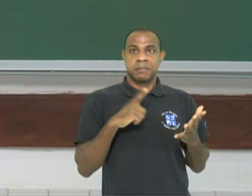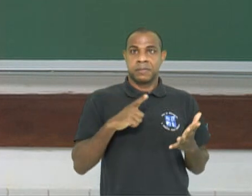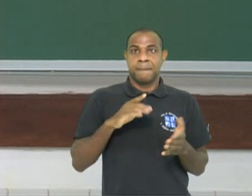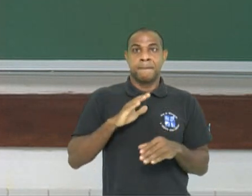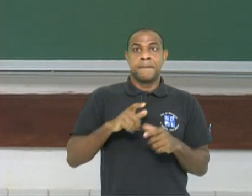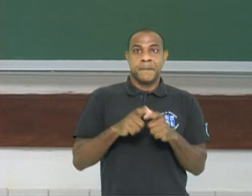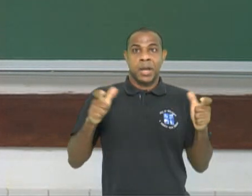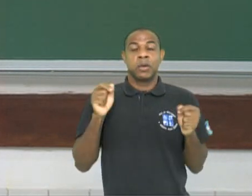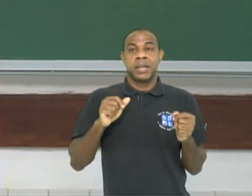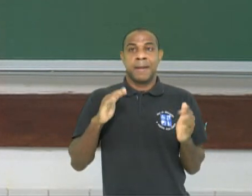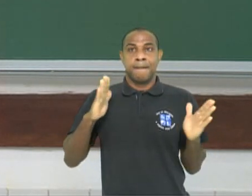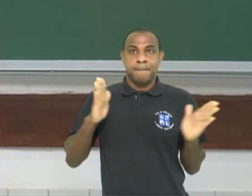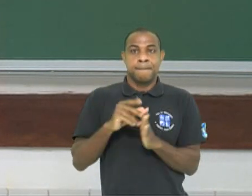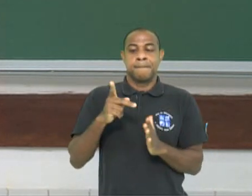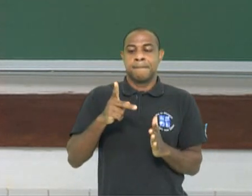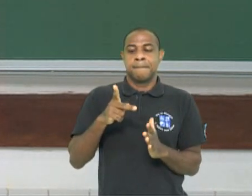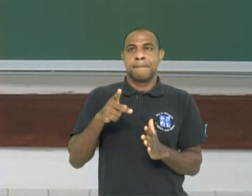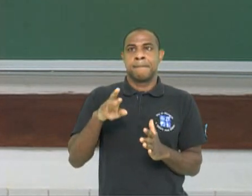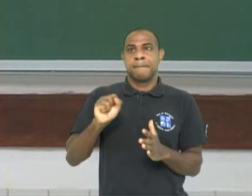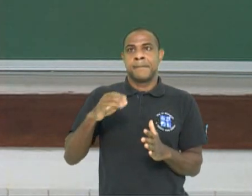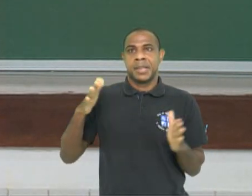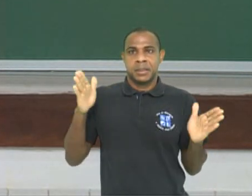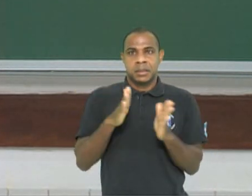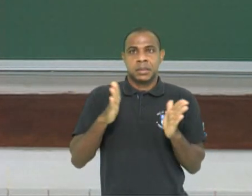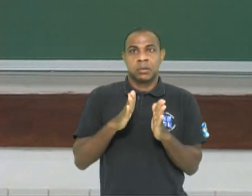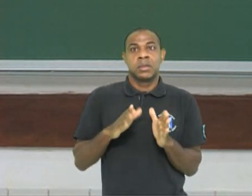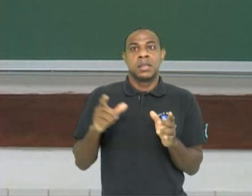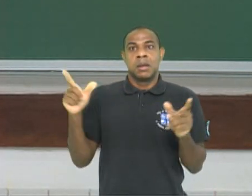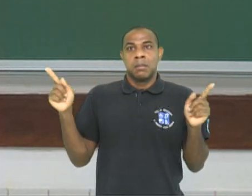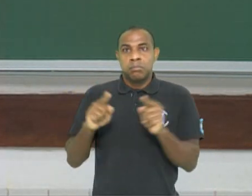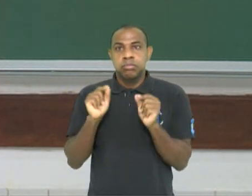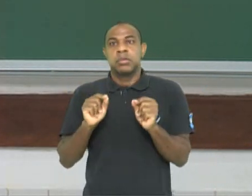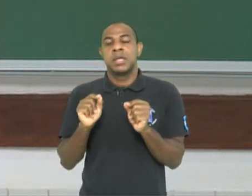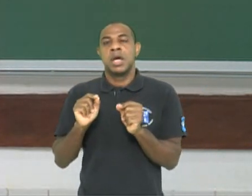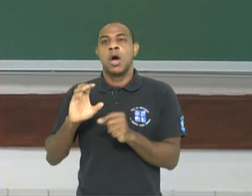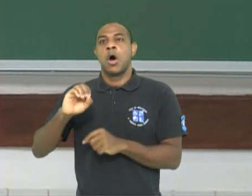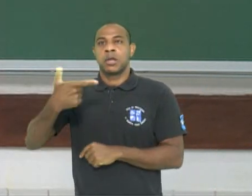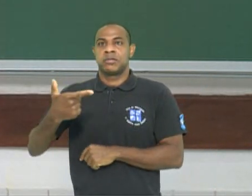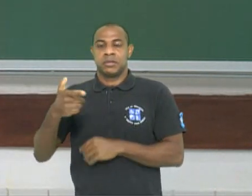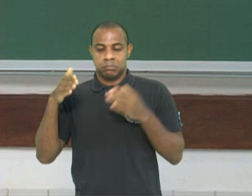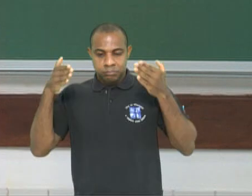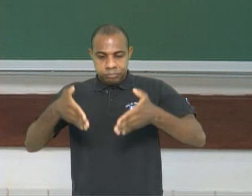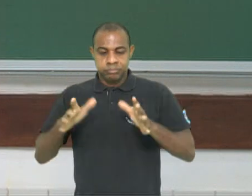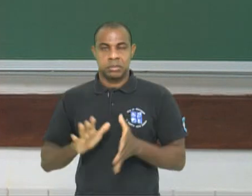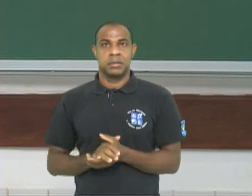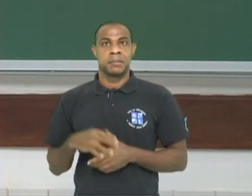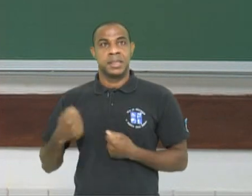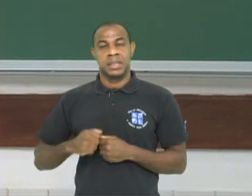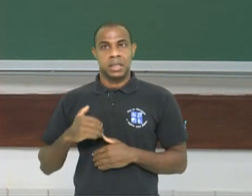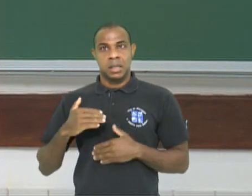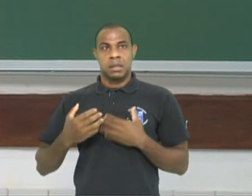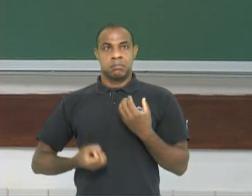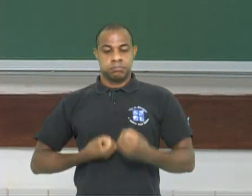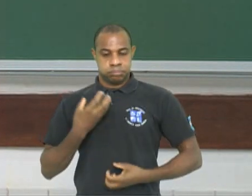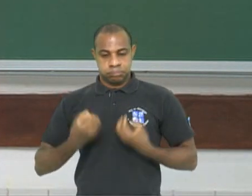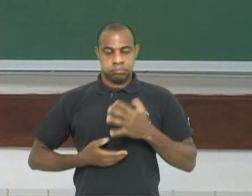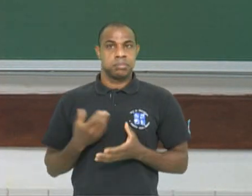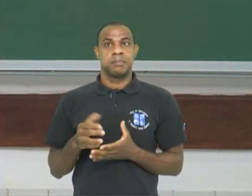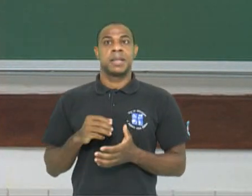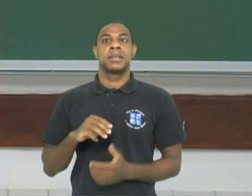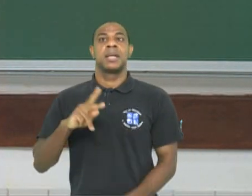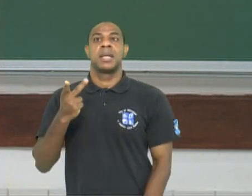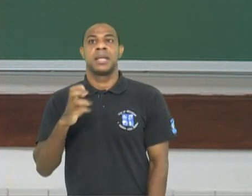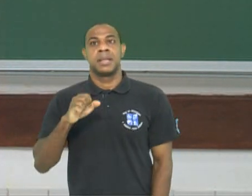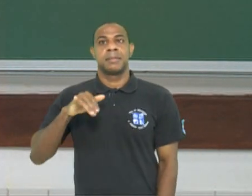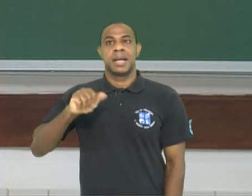e menos oxigênio concentrado. Então, o que acontece? O organismo precisa produzir mais hemácias, né, para